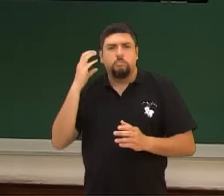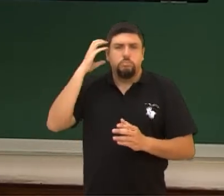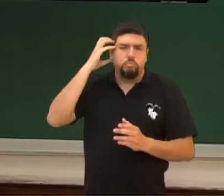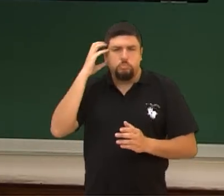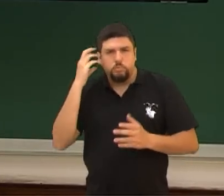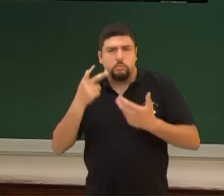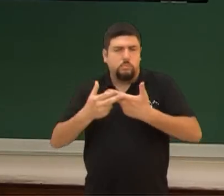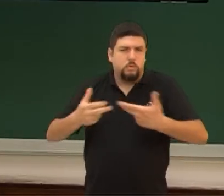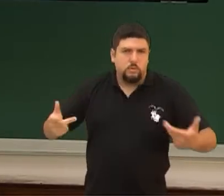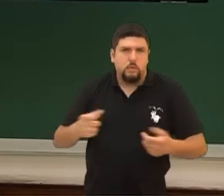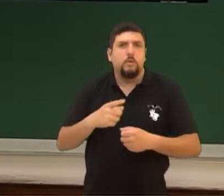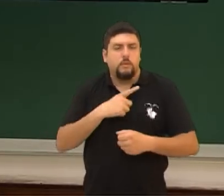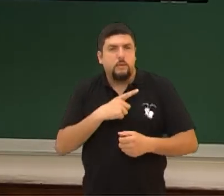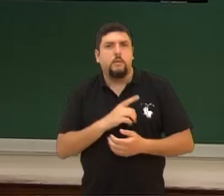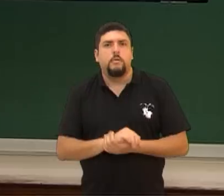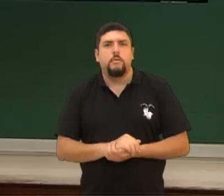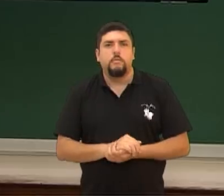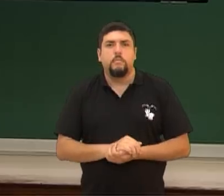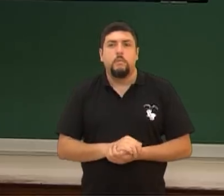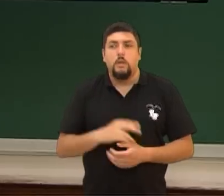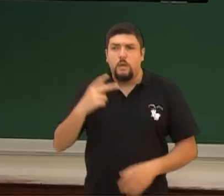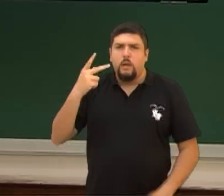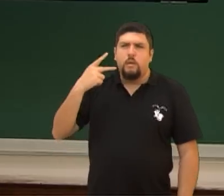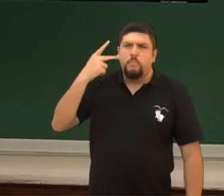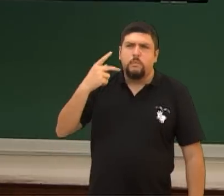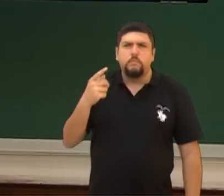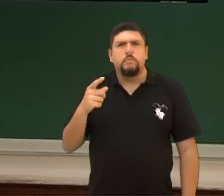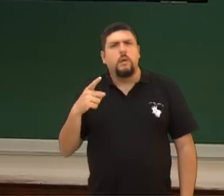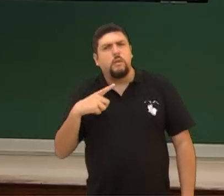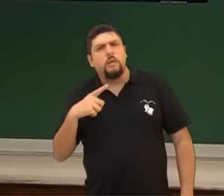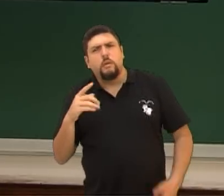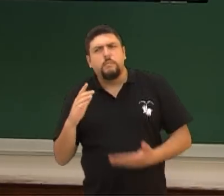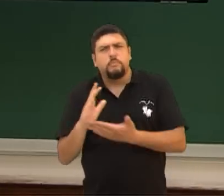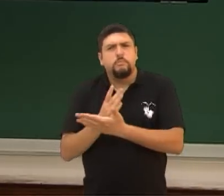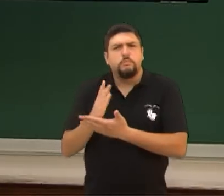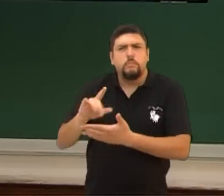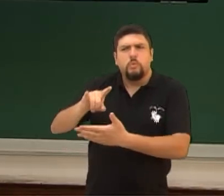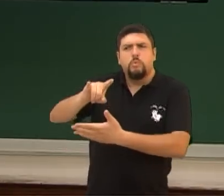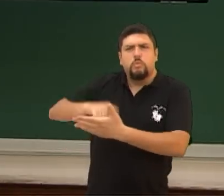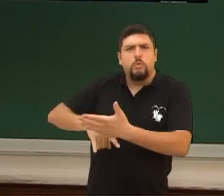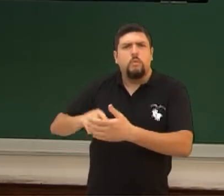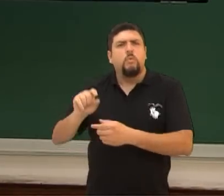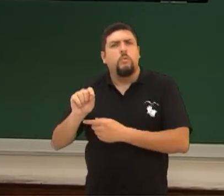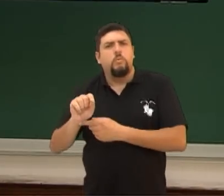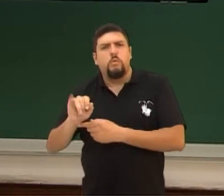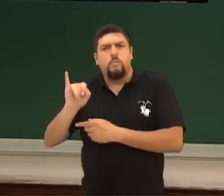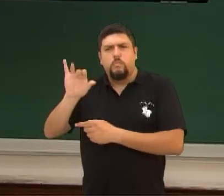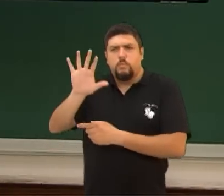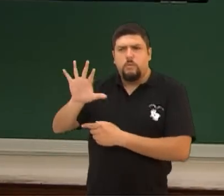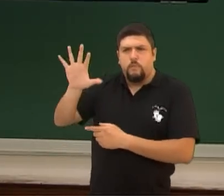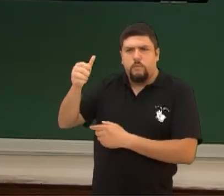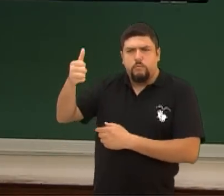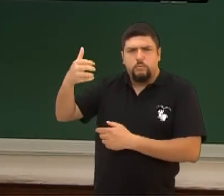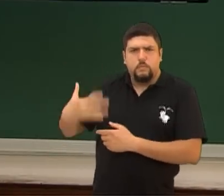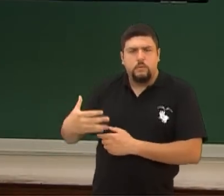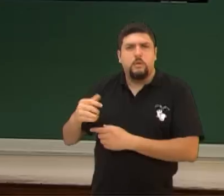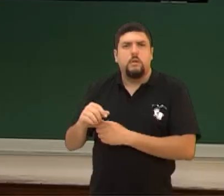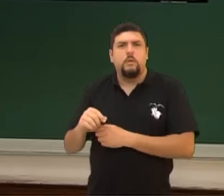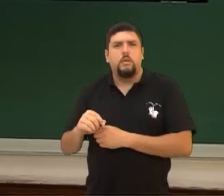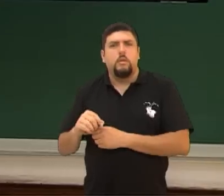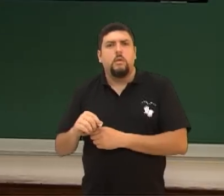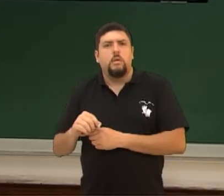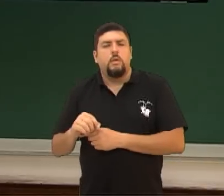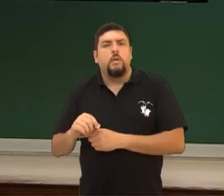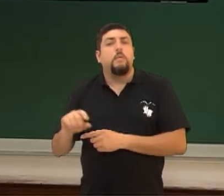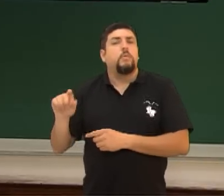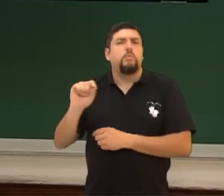encontramos bastante. E na política pode ter algum documento, alguma citação em que o infográfico aparece. Mas de forma